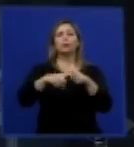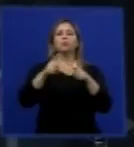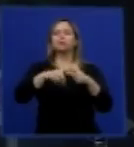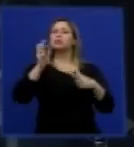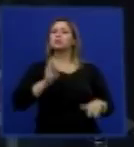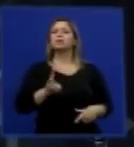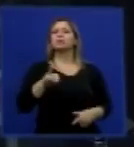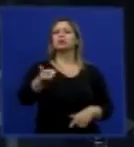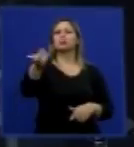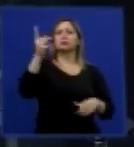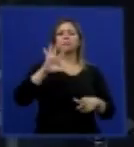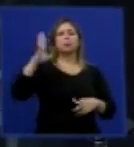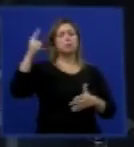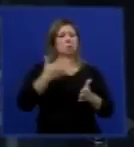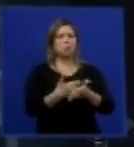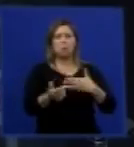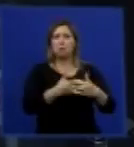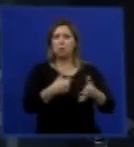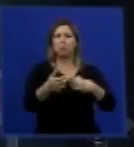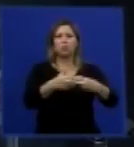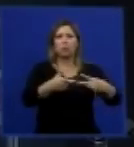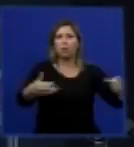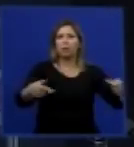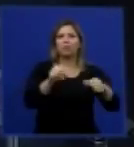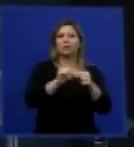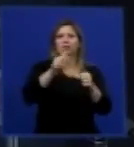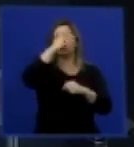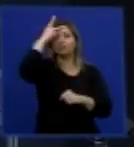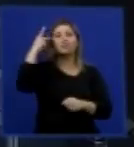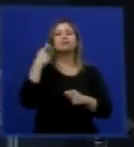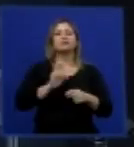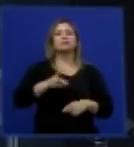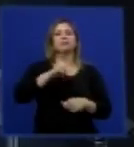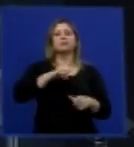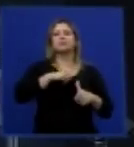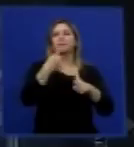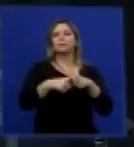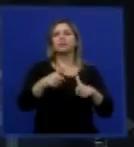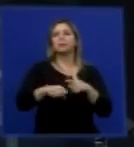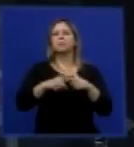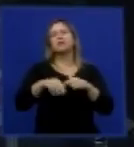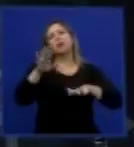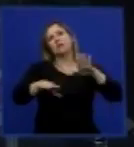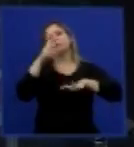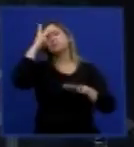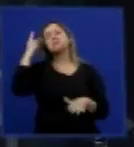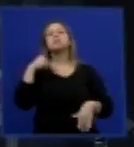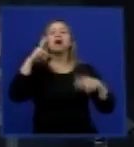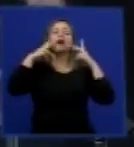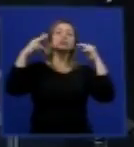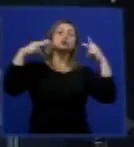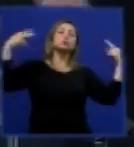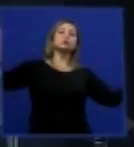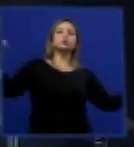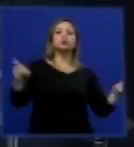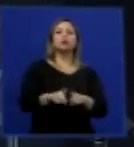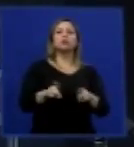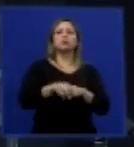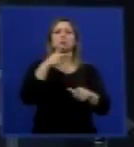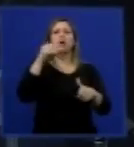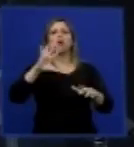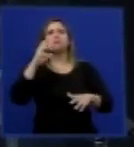ação humana gera um problema e é bom também que se desmistifique um pouco isso é muito comum as pessoas dizerem ah Talisa produz